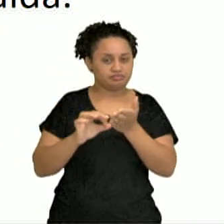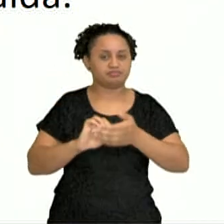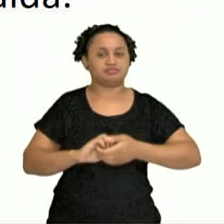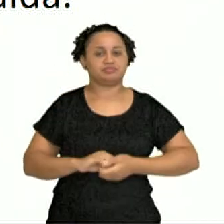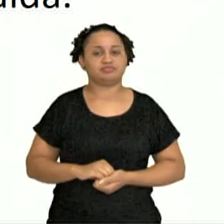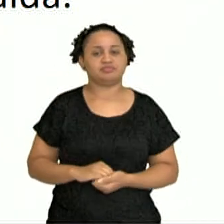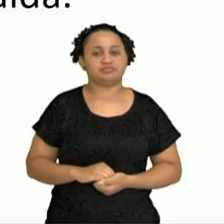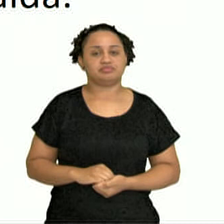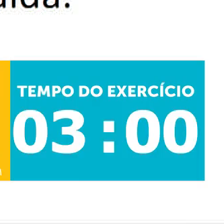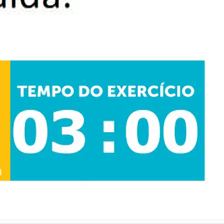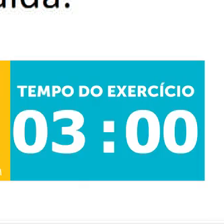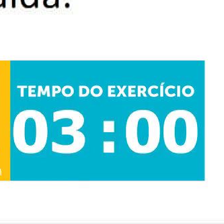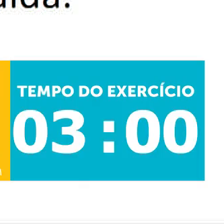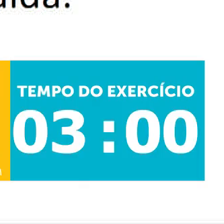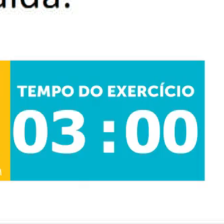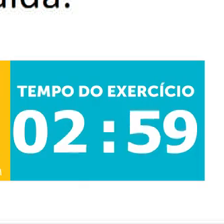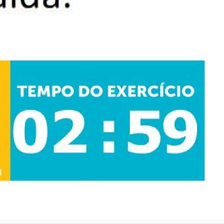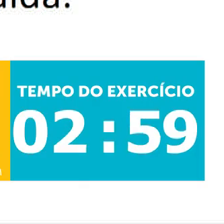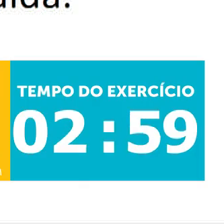resposta.